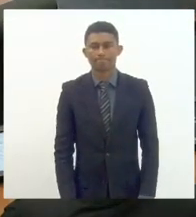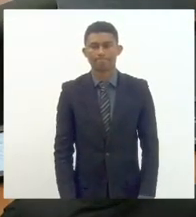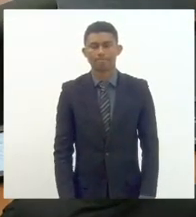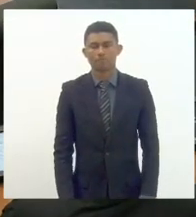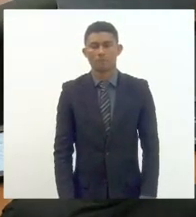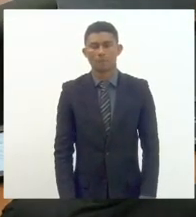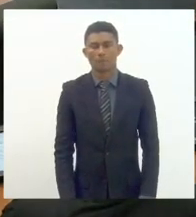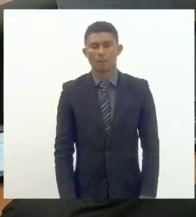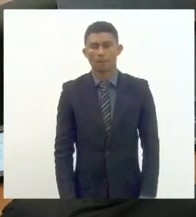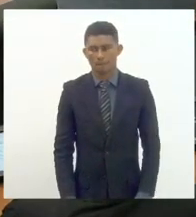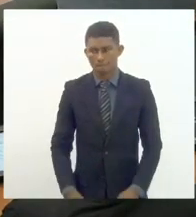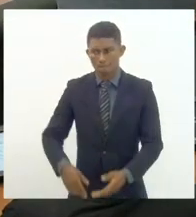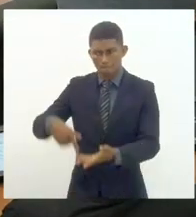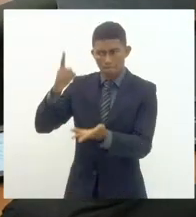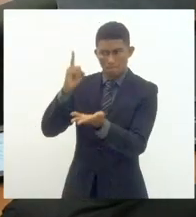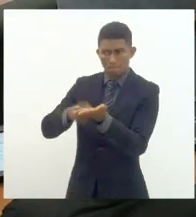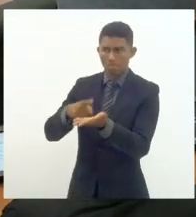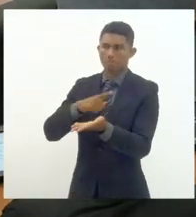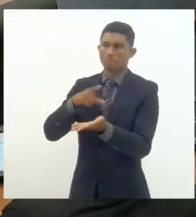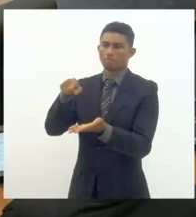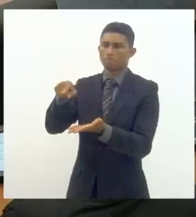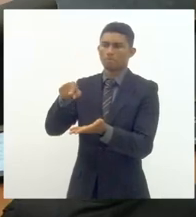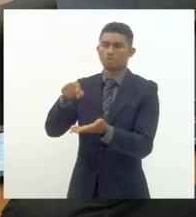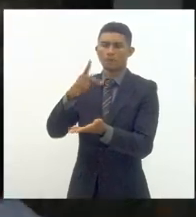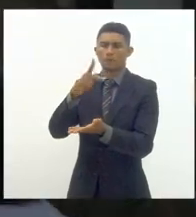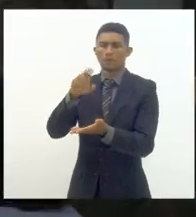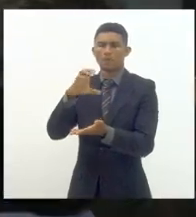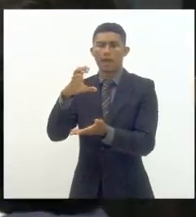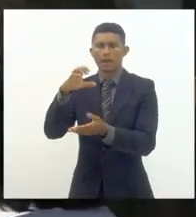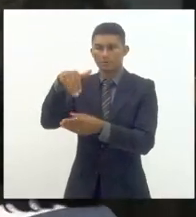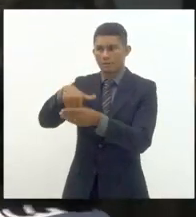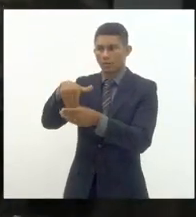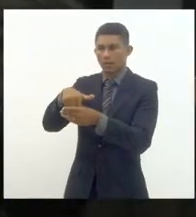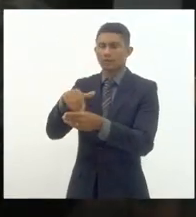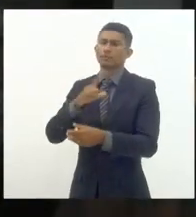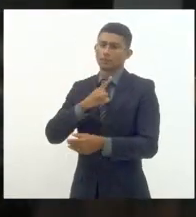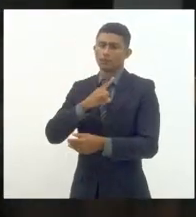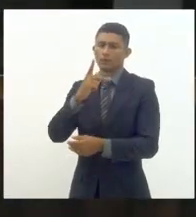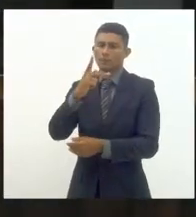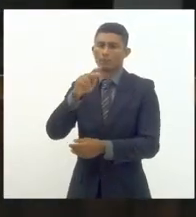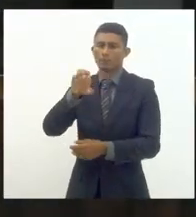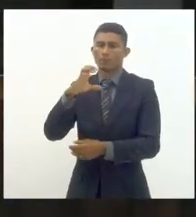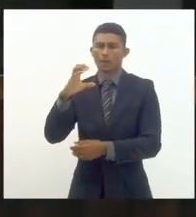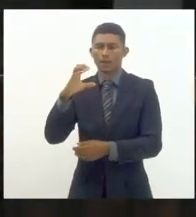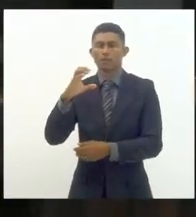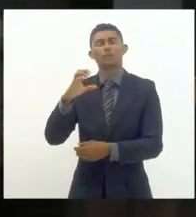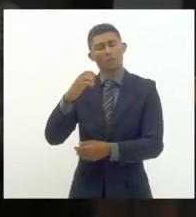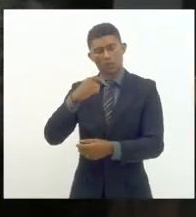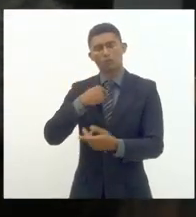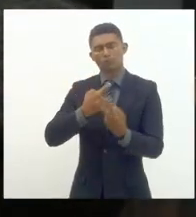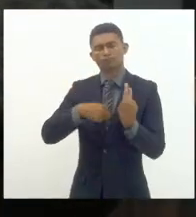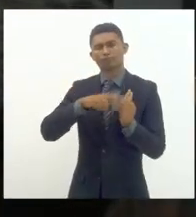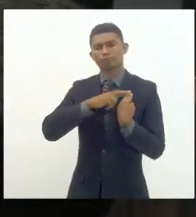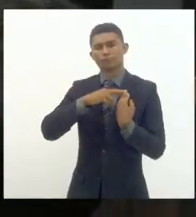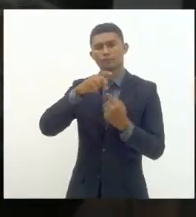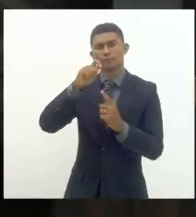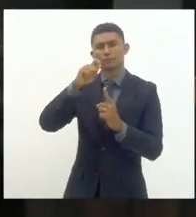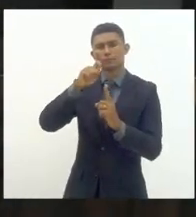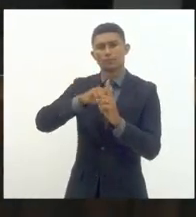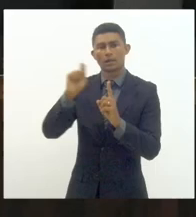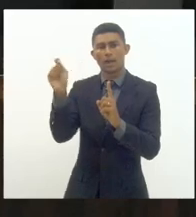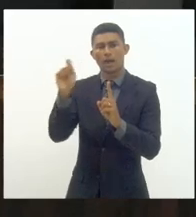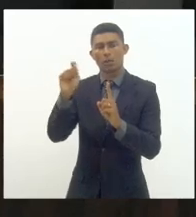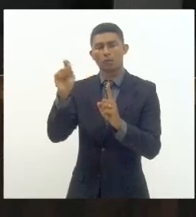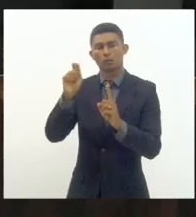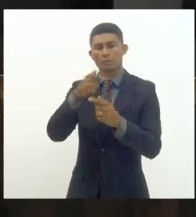resolver, cara. Então, mas tem acordo para fazer, para votar a PEC? Tem uma PEC nesse sentido? E eu me comprometo na primeira semana de agosto. Qual sentido,